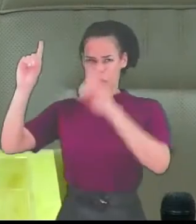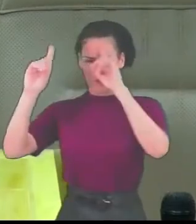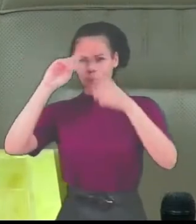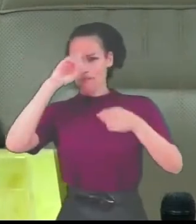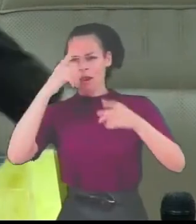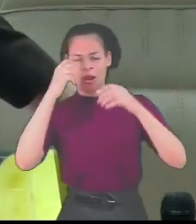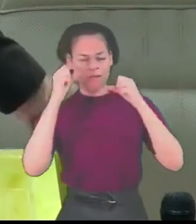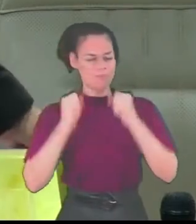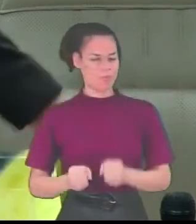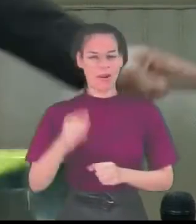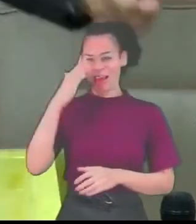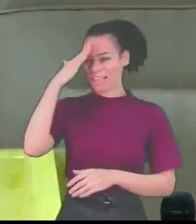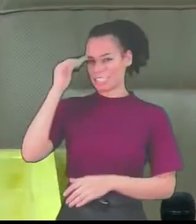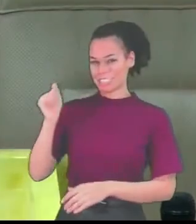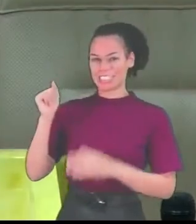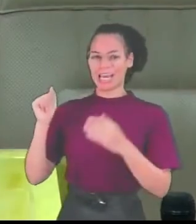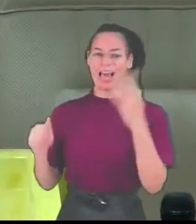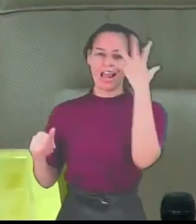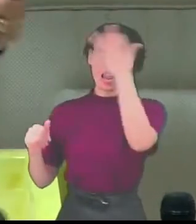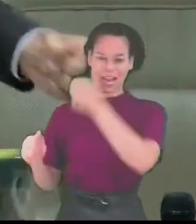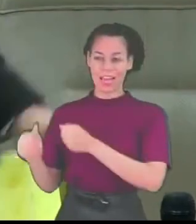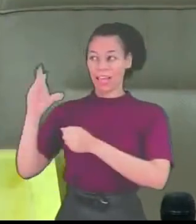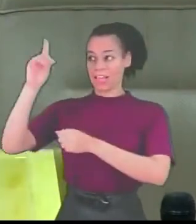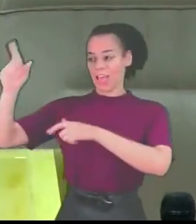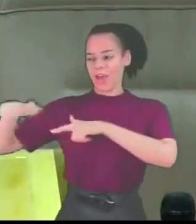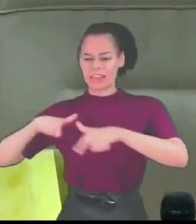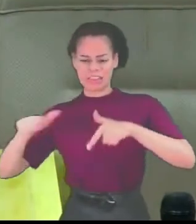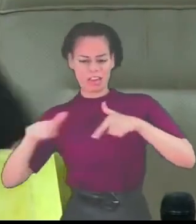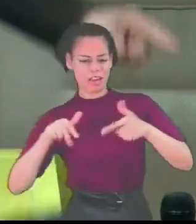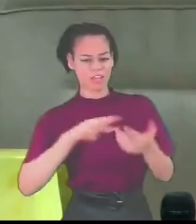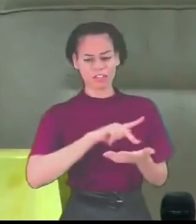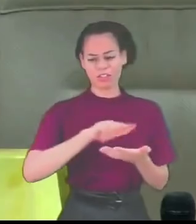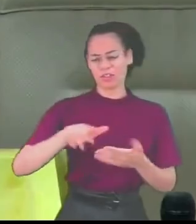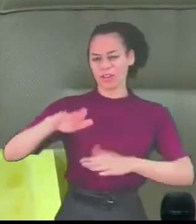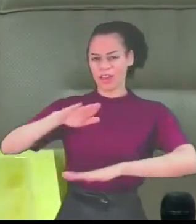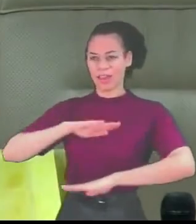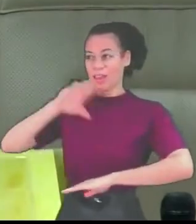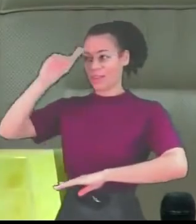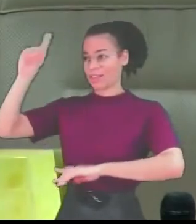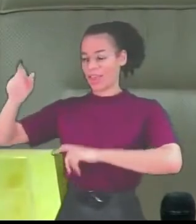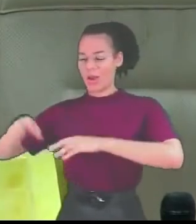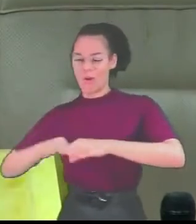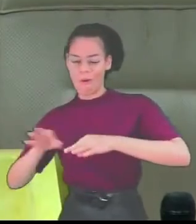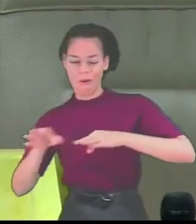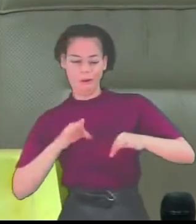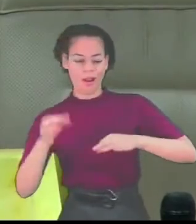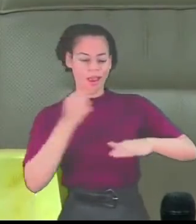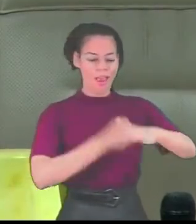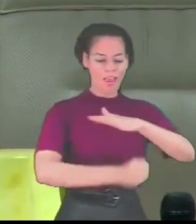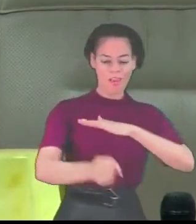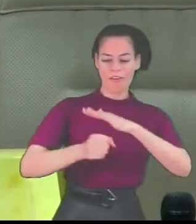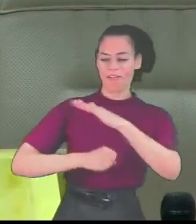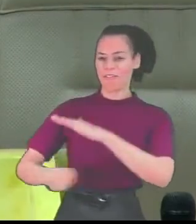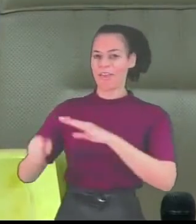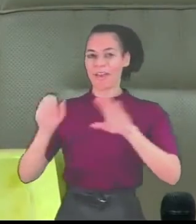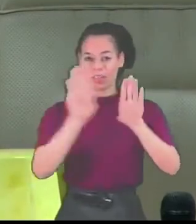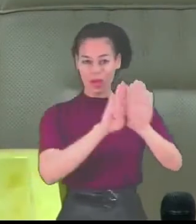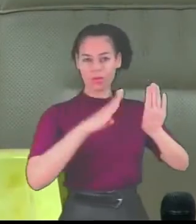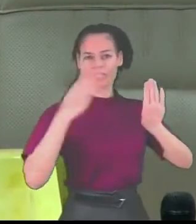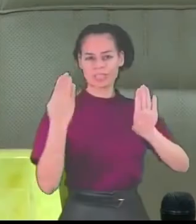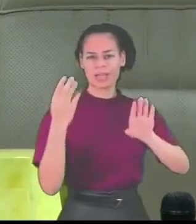ele trabalha ele fala de muitas formas de muita maneira filha Ele prepara ele envia ele aprende